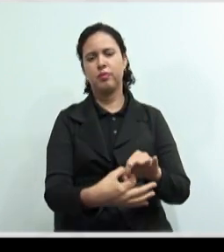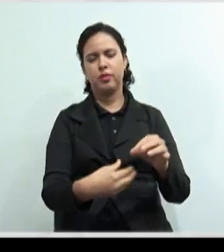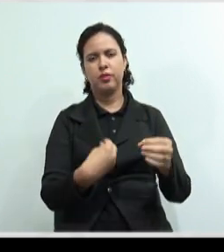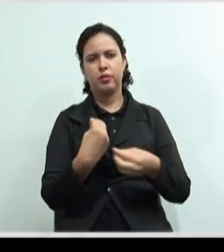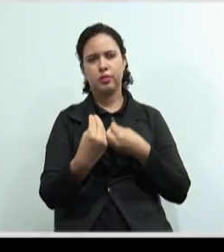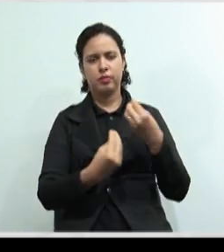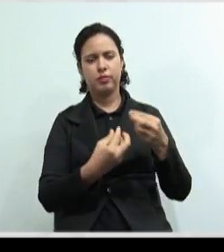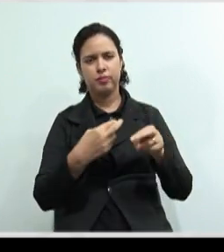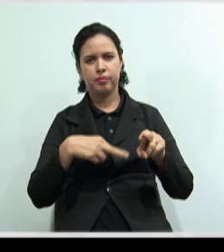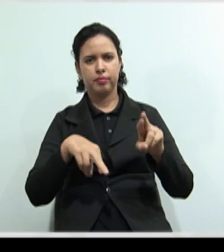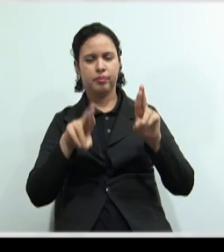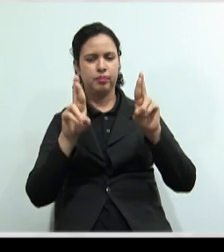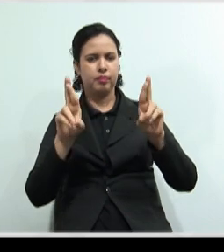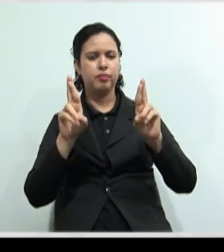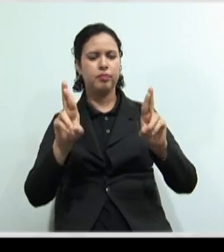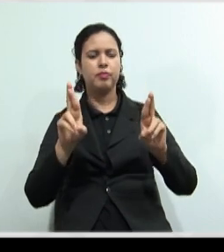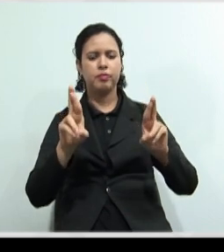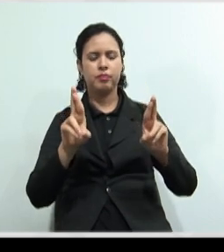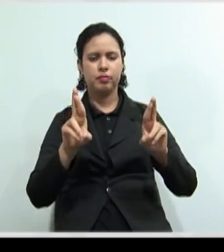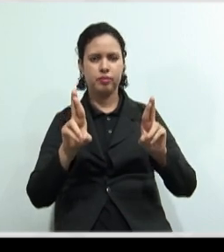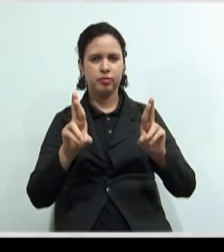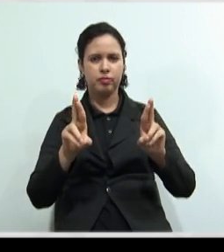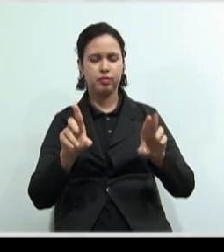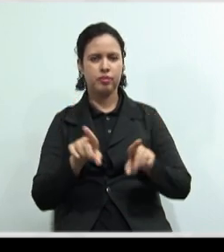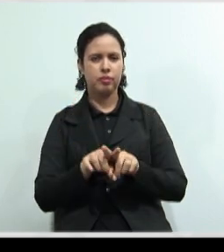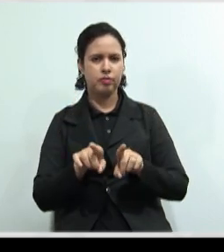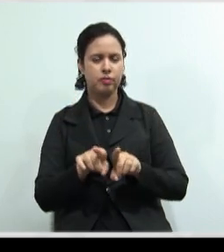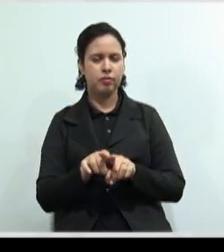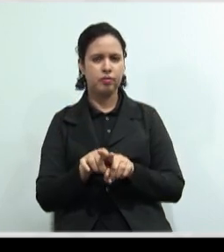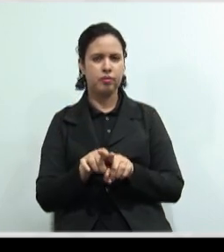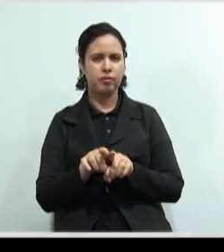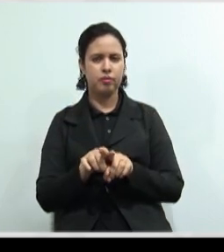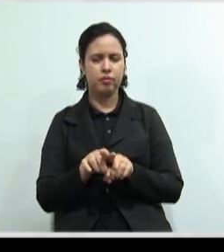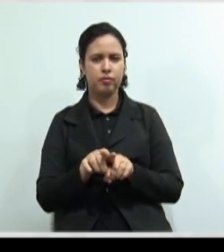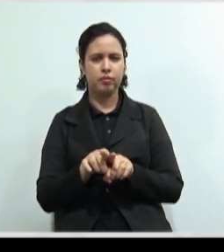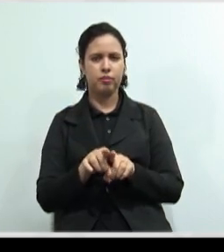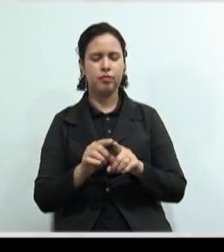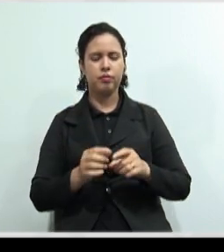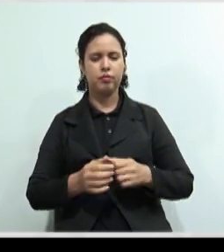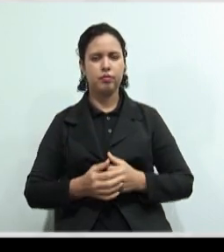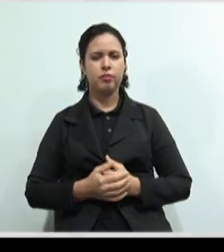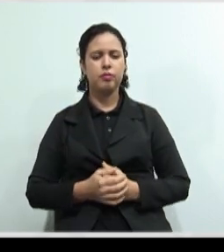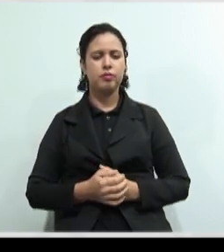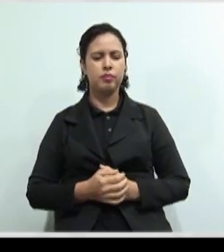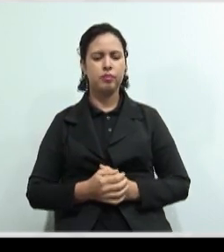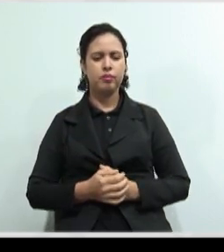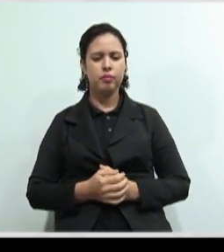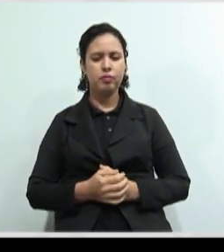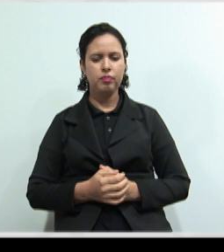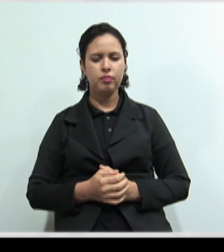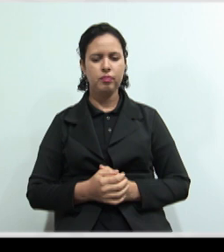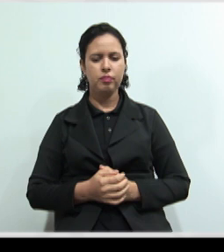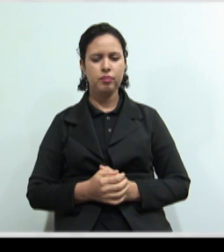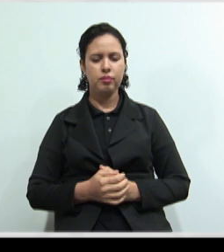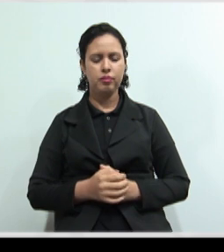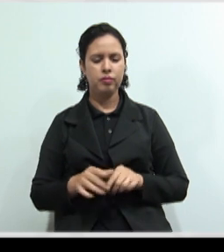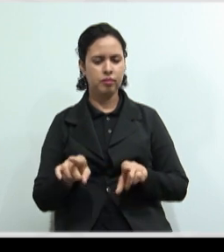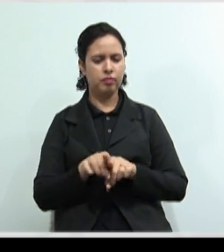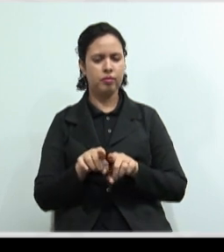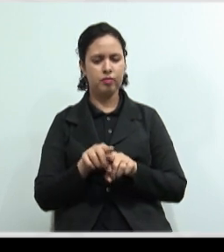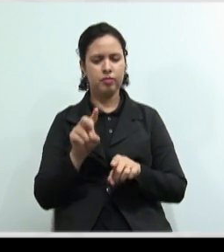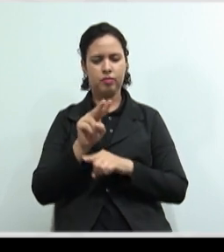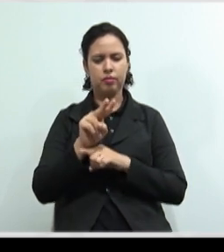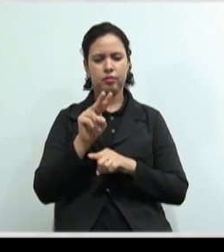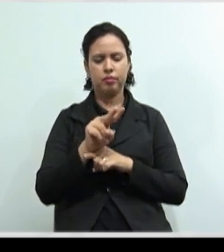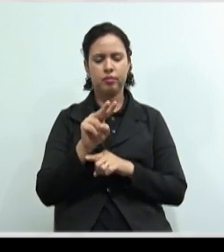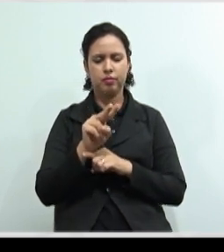essa tomada de decisão que vai afetar os empregados da empresa. Além da proteção dos direitos